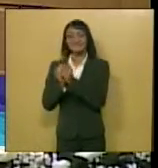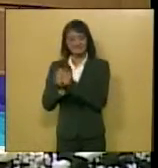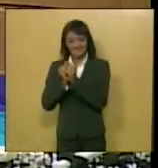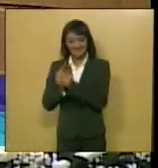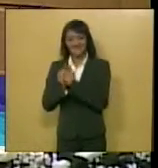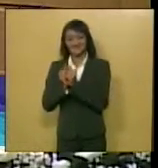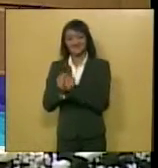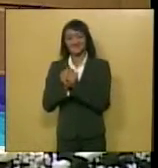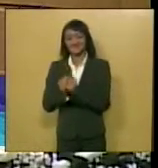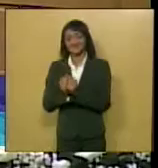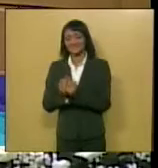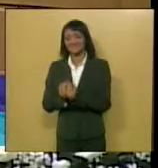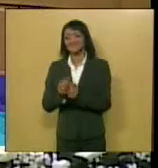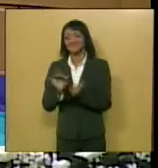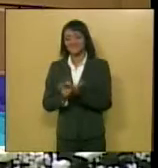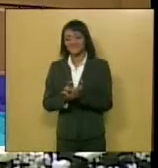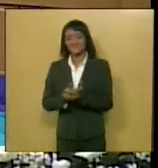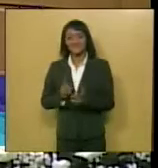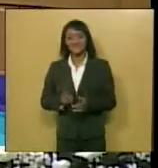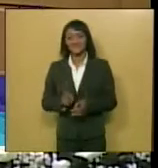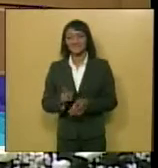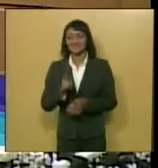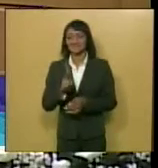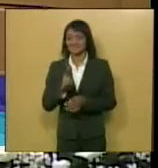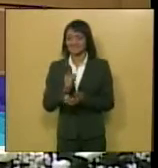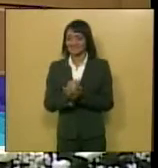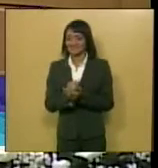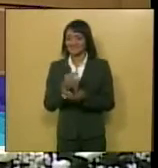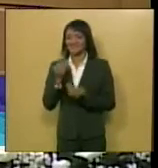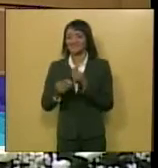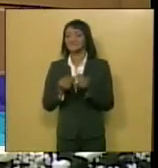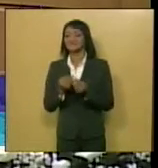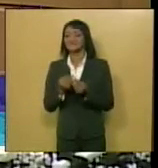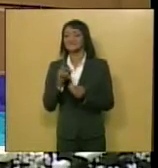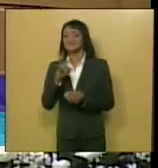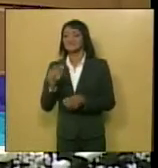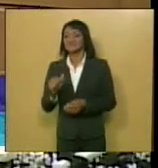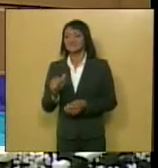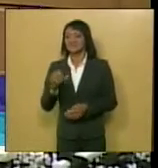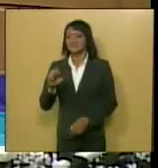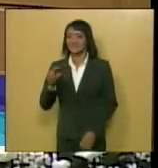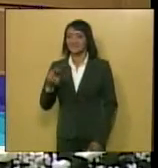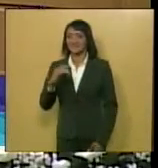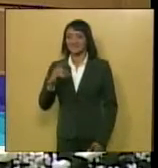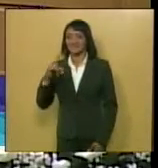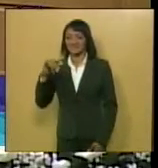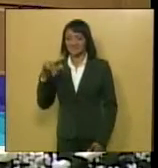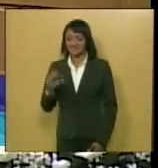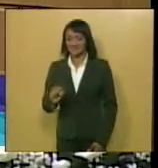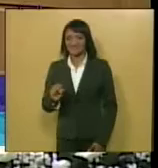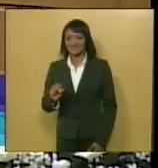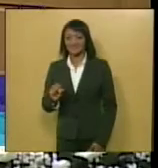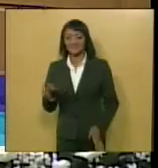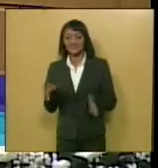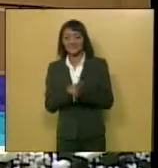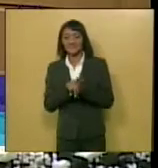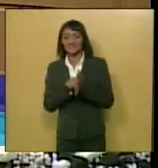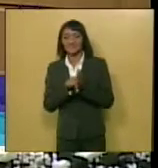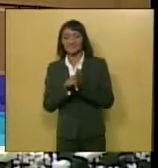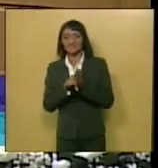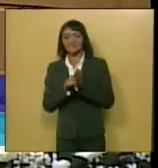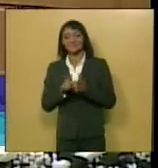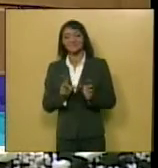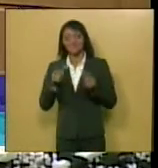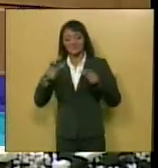e conversavam cordialmente até quando Euclides introduziu no seu armazém a venda